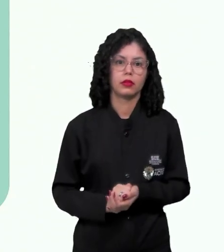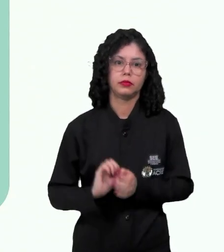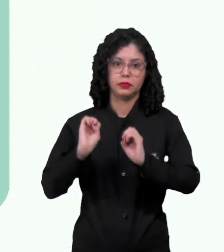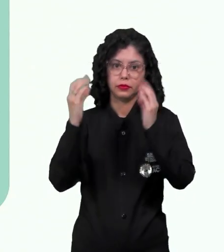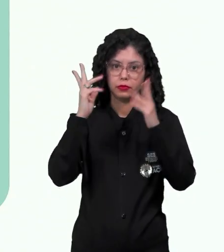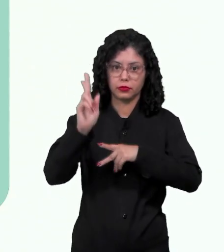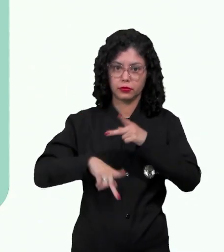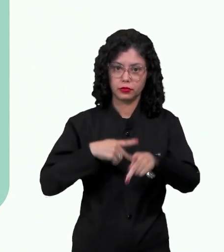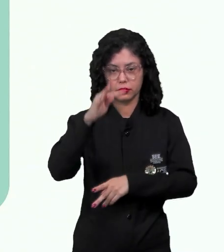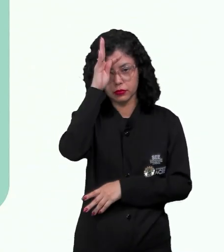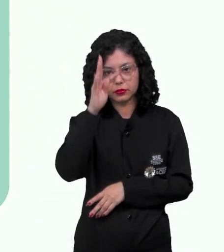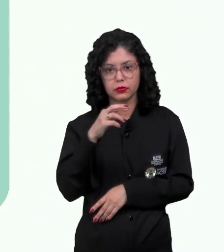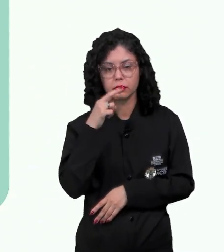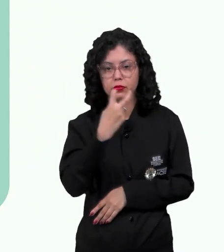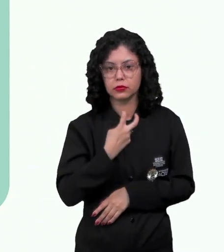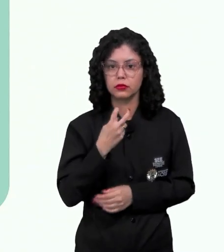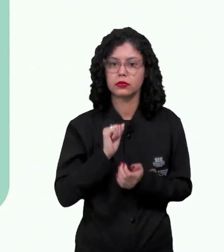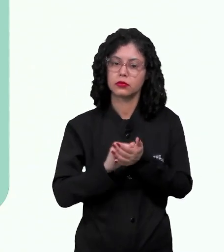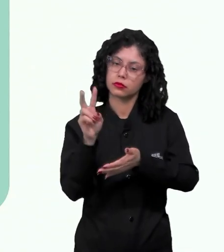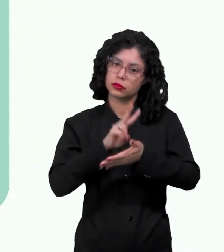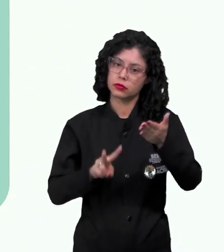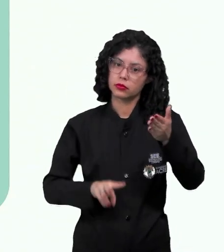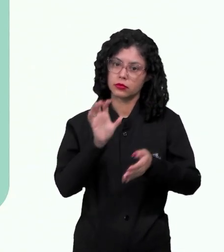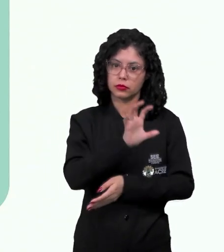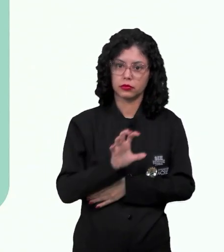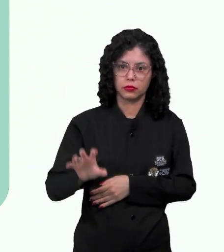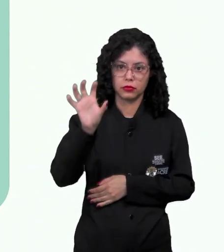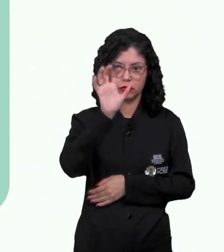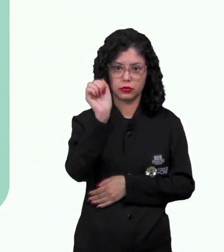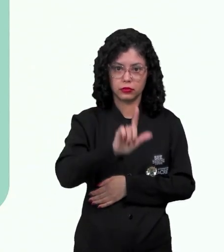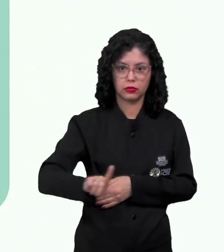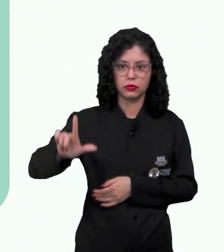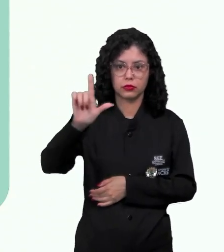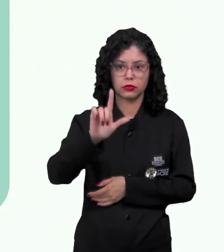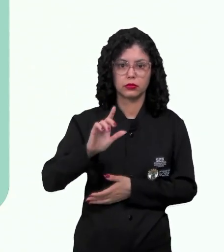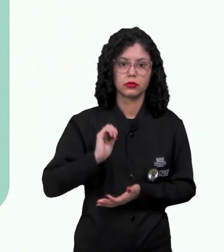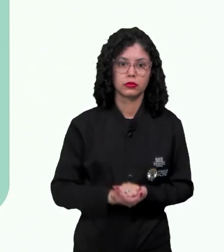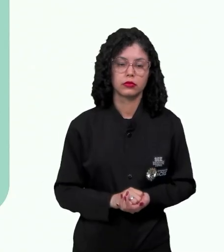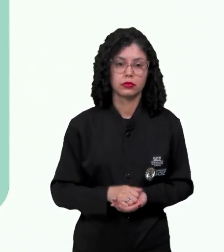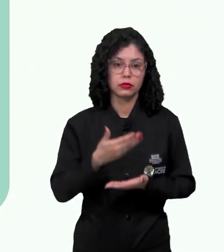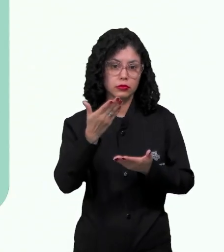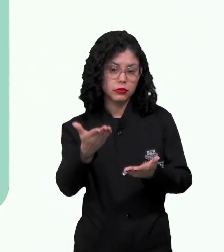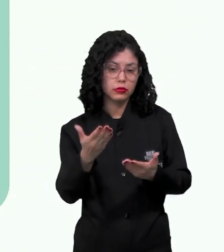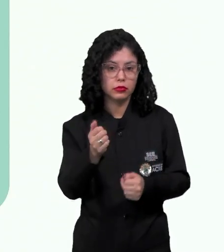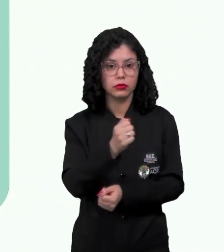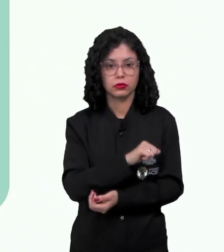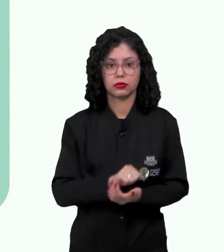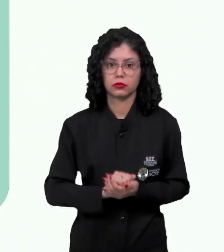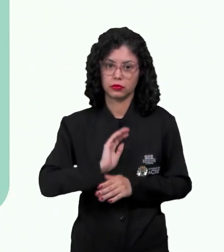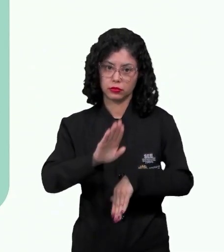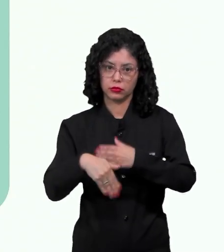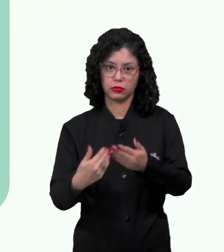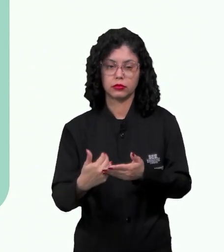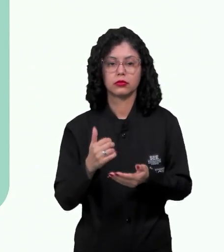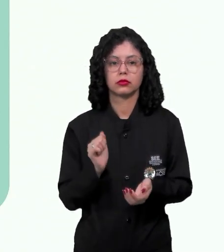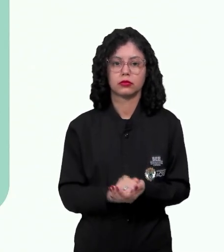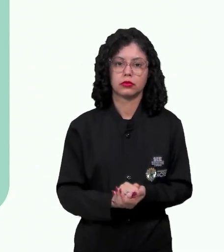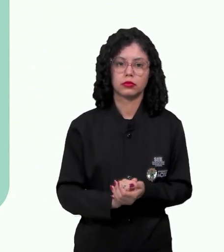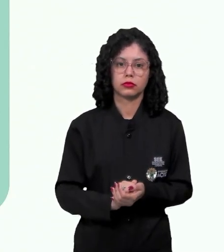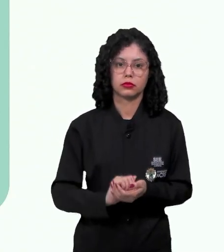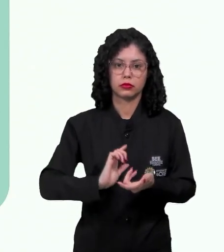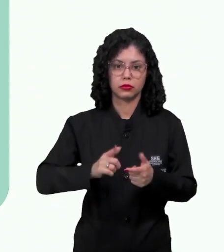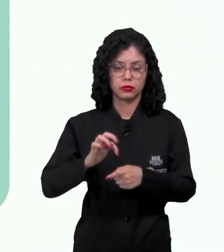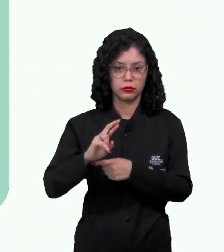festas populares, tradições orais, literatura regional, vocês, alunos, vocês desenvolvem o quê?